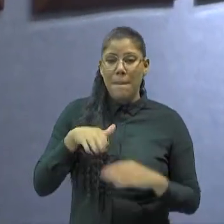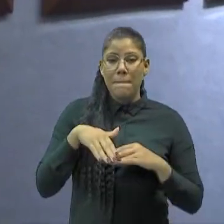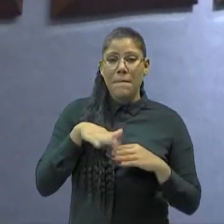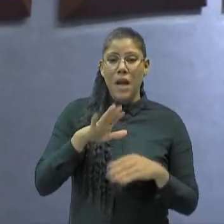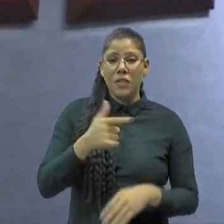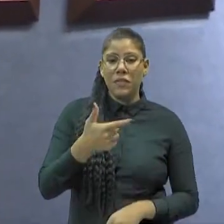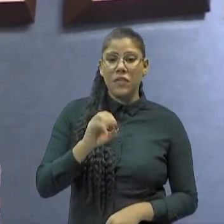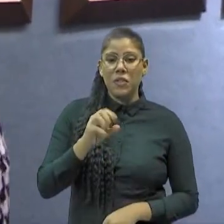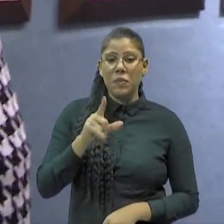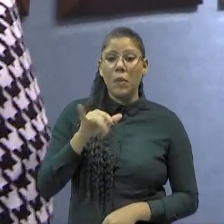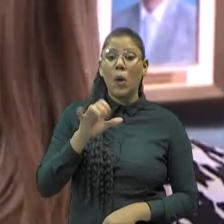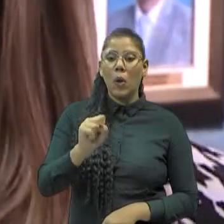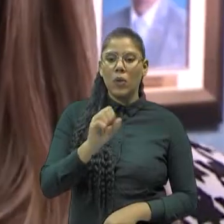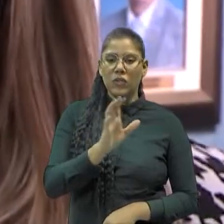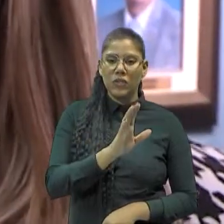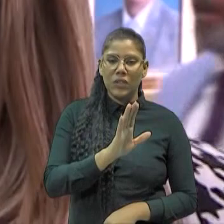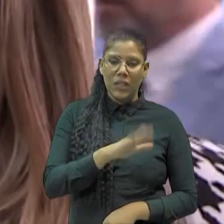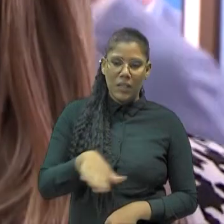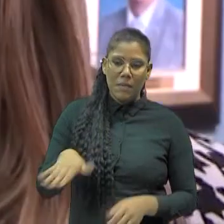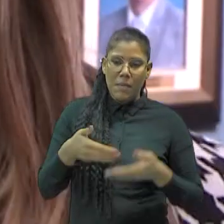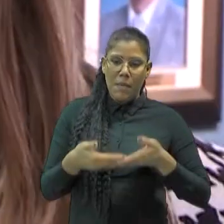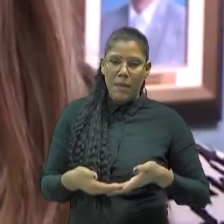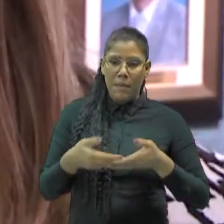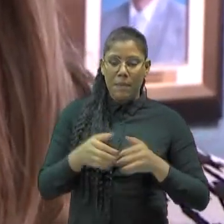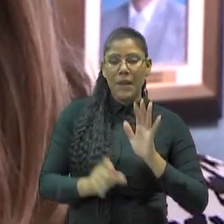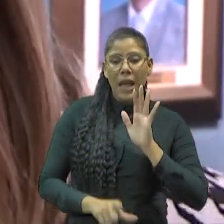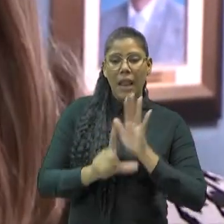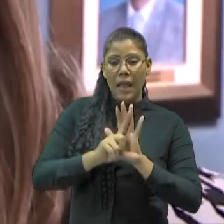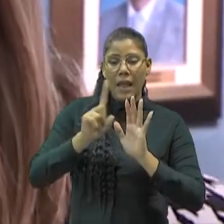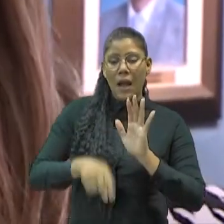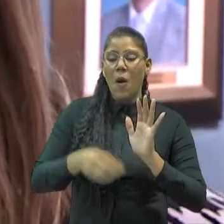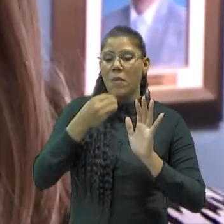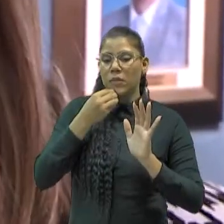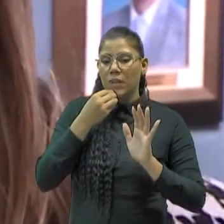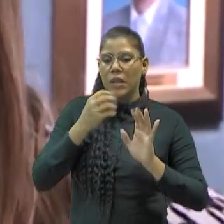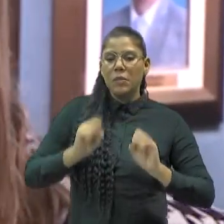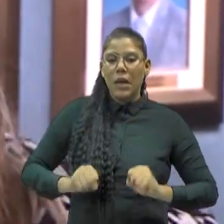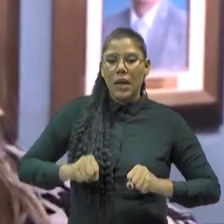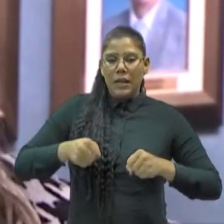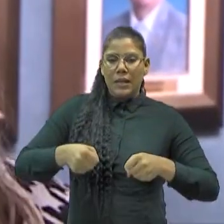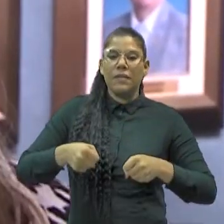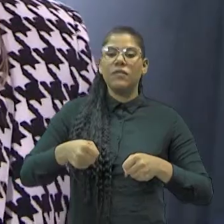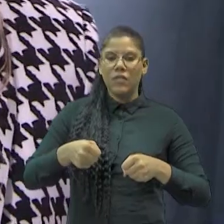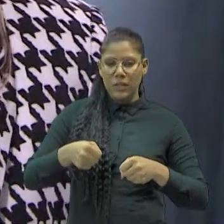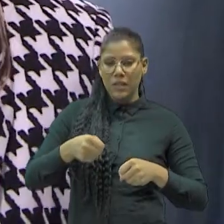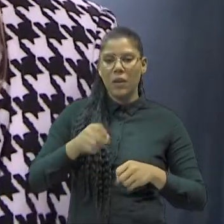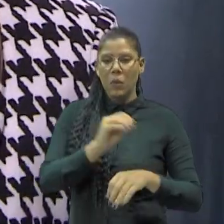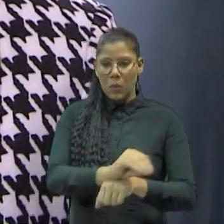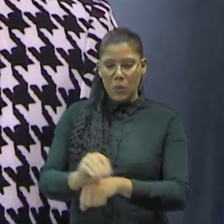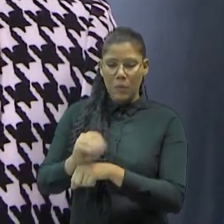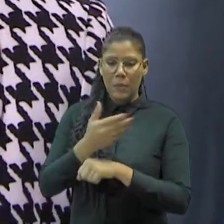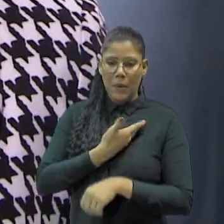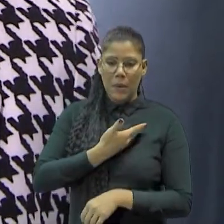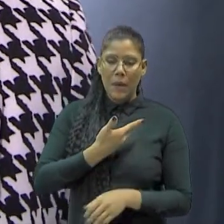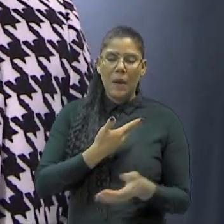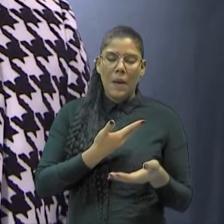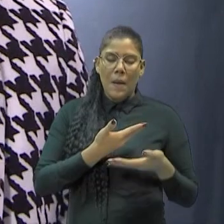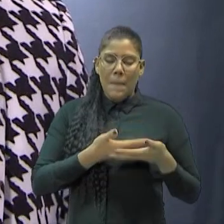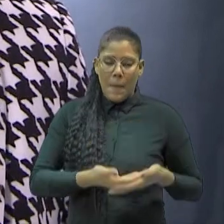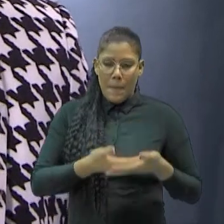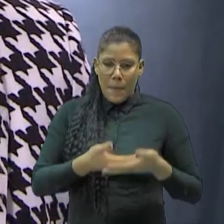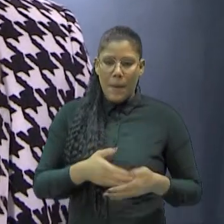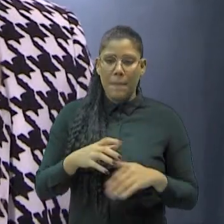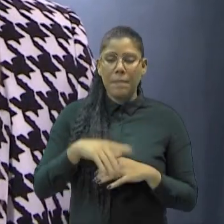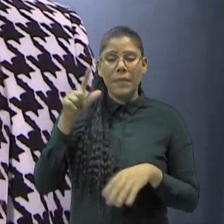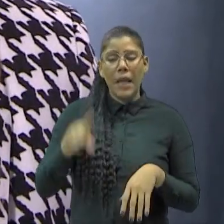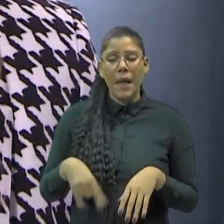lei é uma oportunidade de ampliar uma política de atenção básica já desenvolvida no Estado. É muito importante a gente estimular